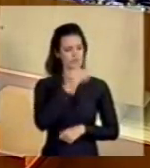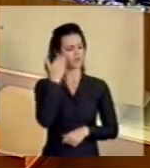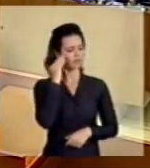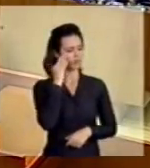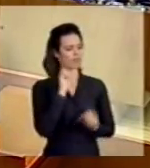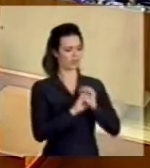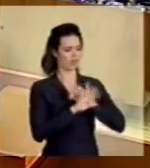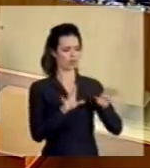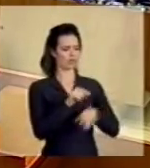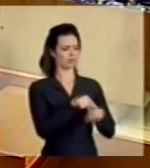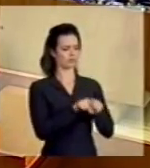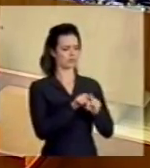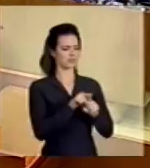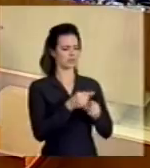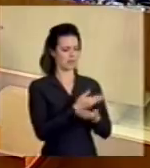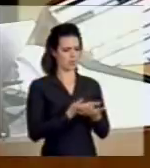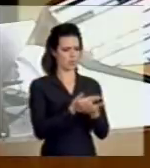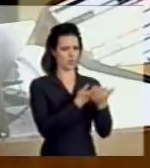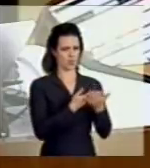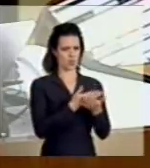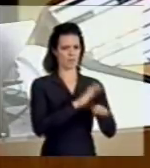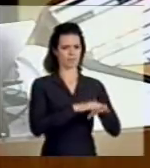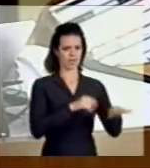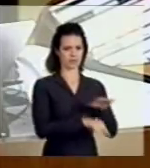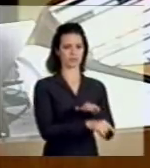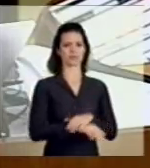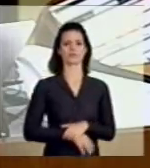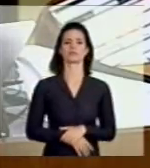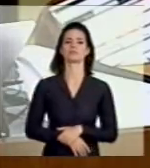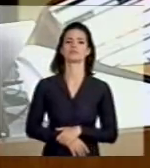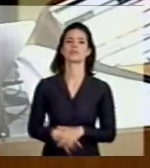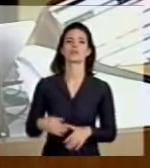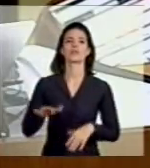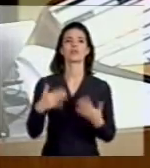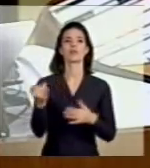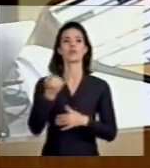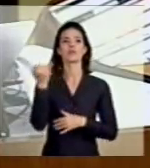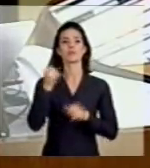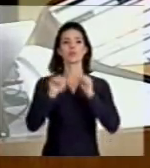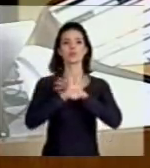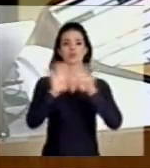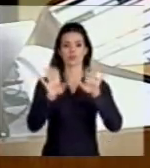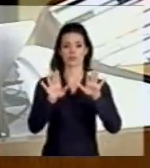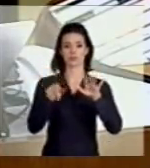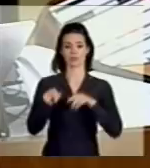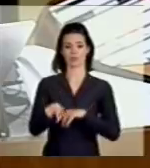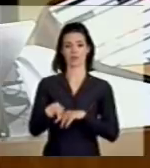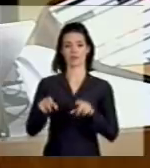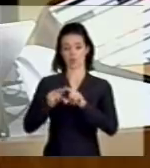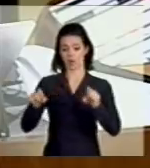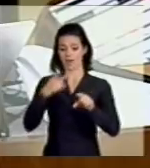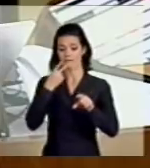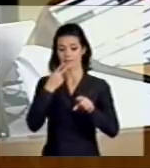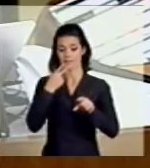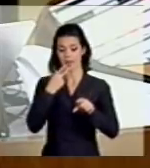aprofundou no estudo deste acordo. Então, é importante que se esclareça isso. O que ela prevê é apenas que, decorrido o prazo de